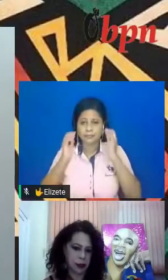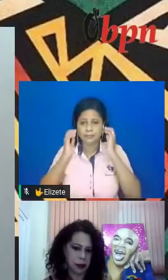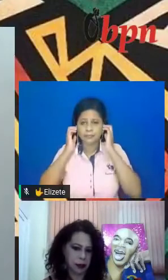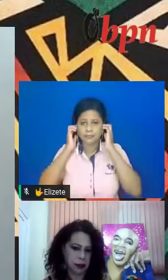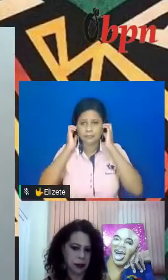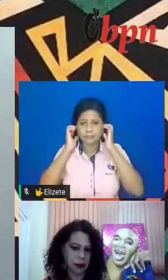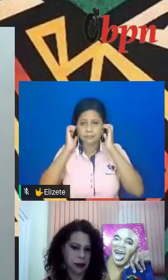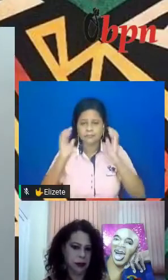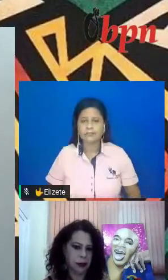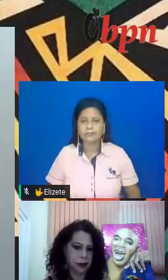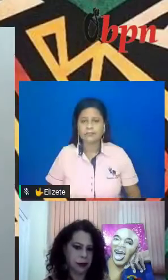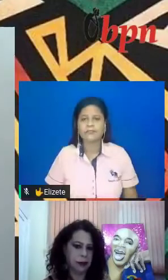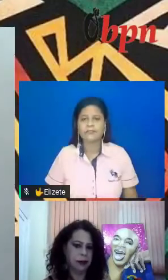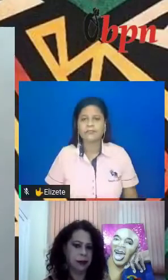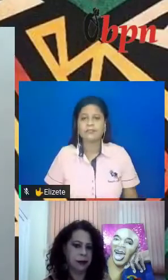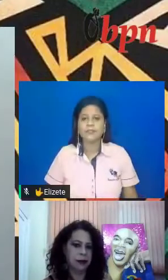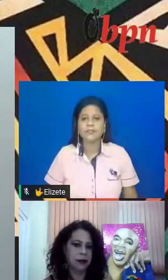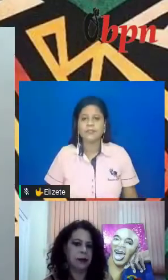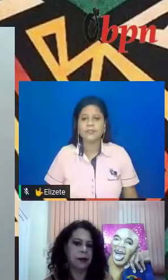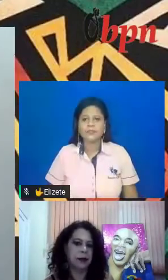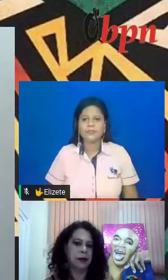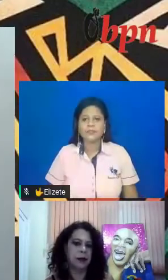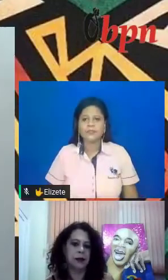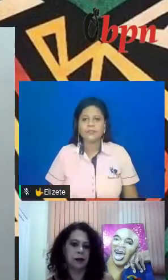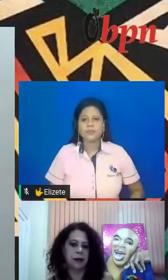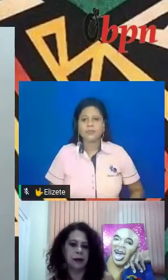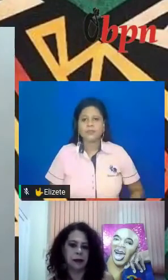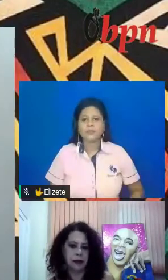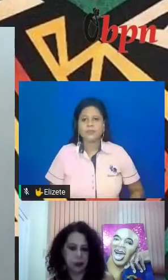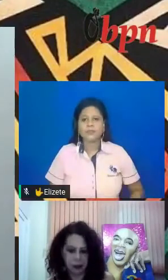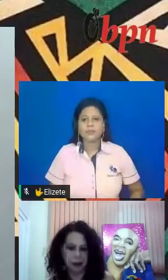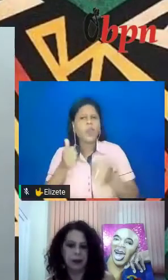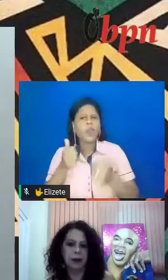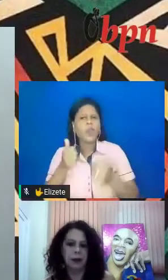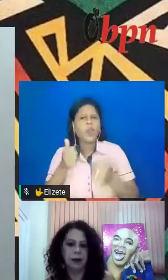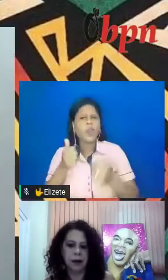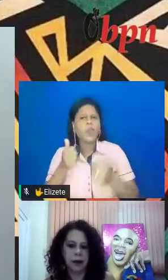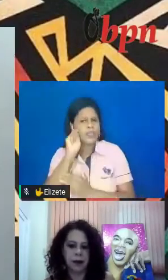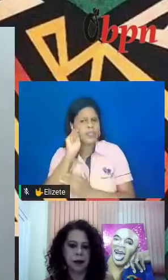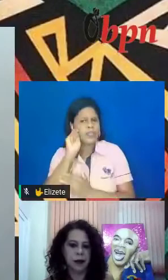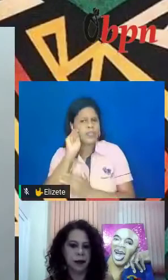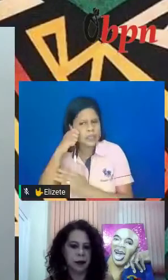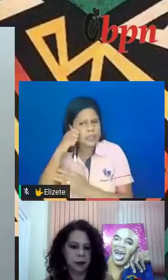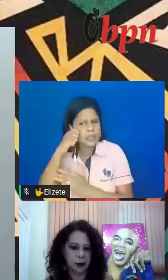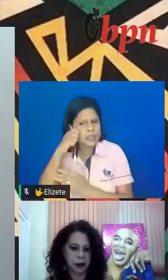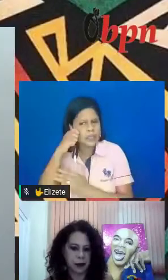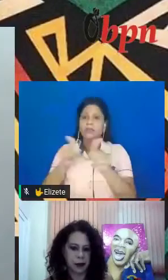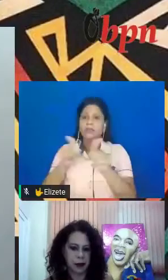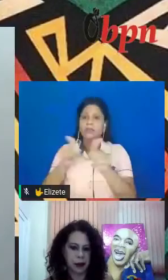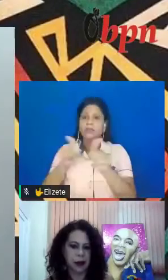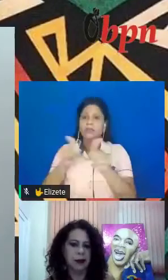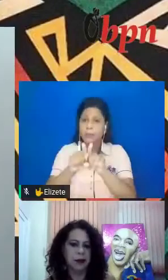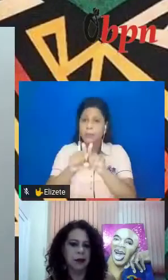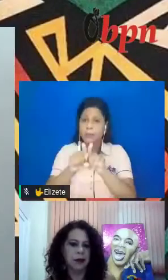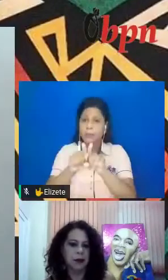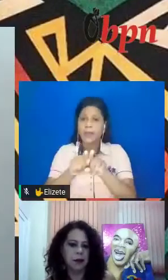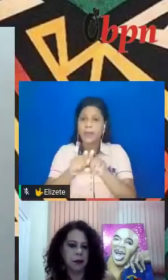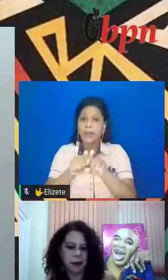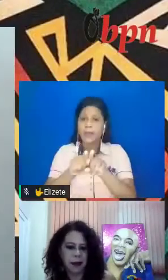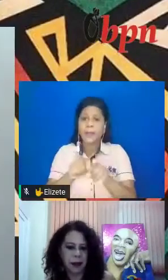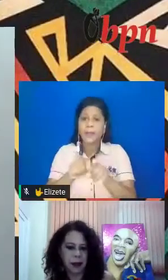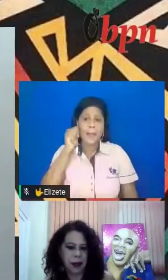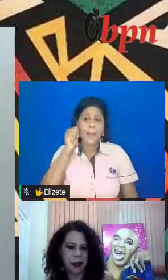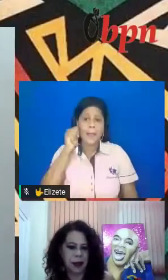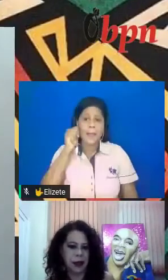negras eu vou ampliar para as coletividades, e para os sujeitos e coletividades que, por